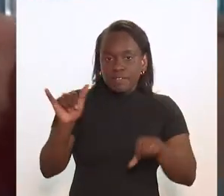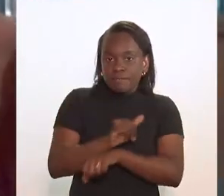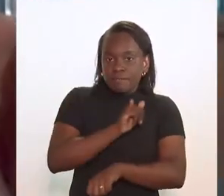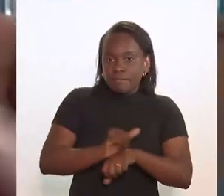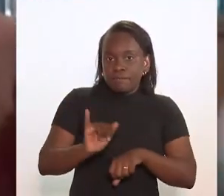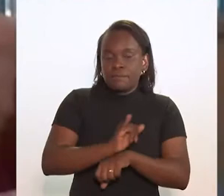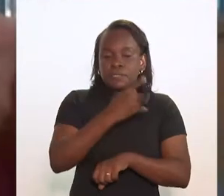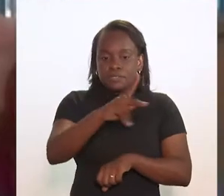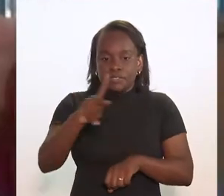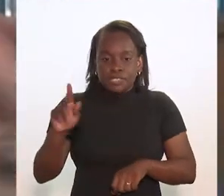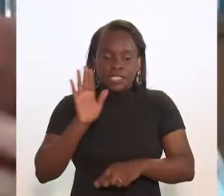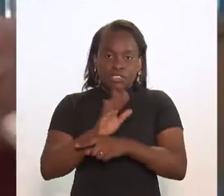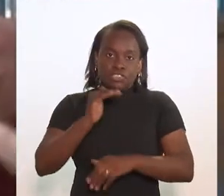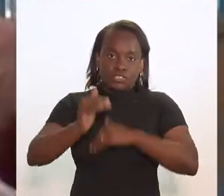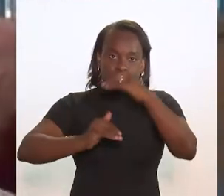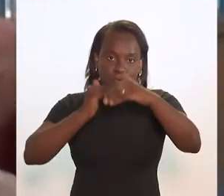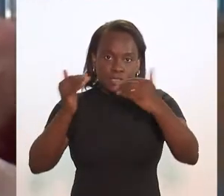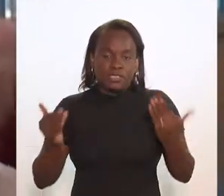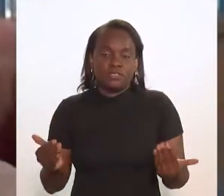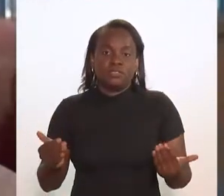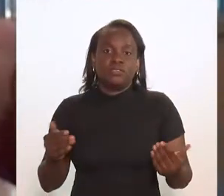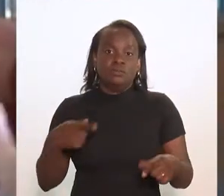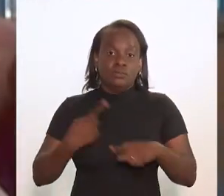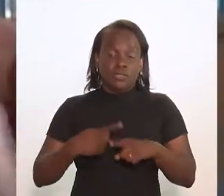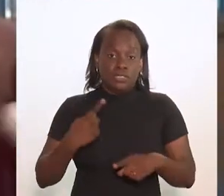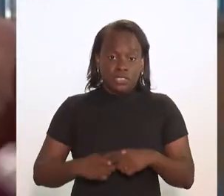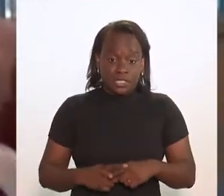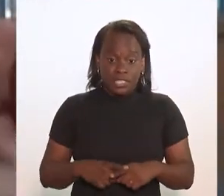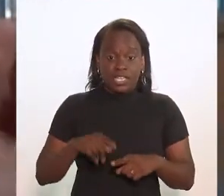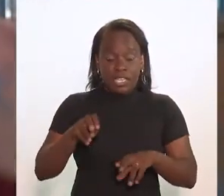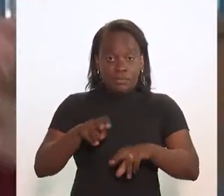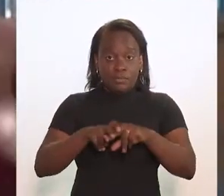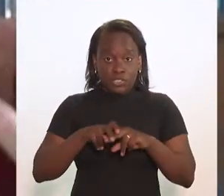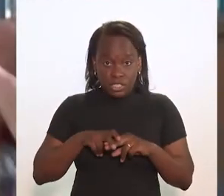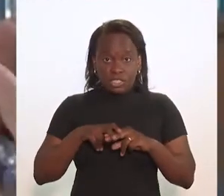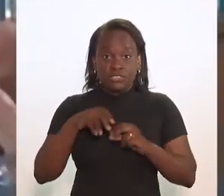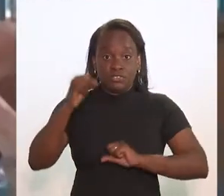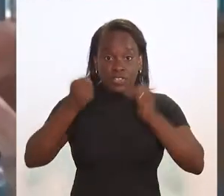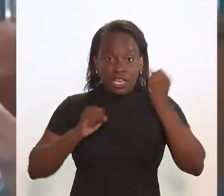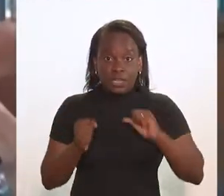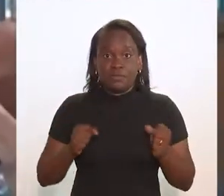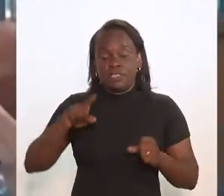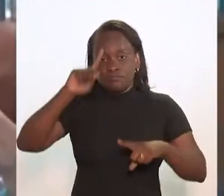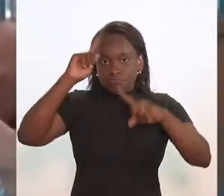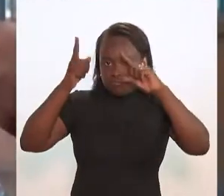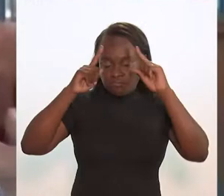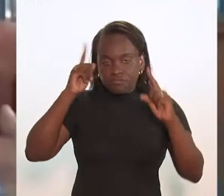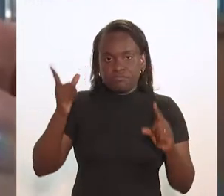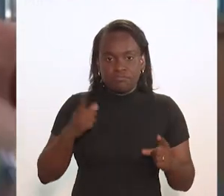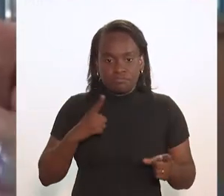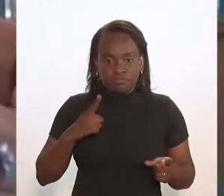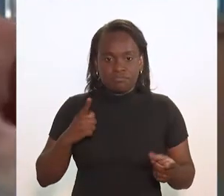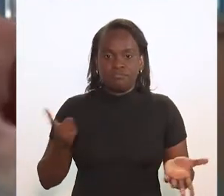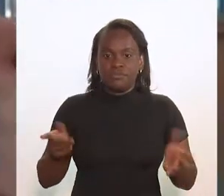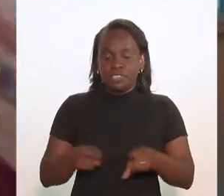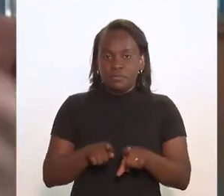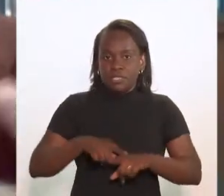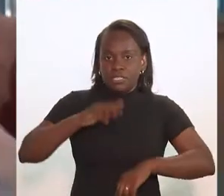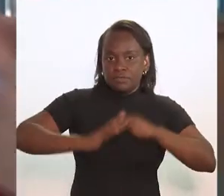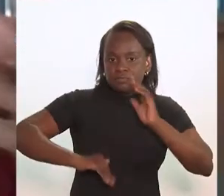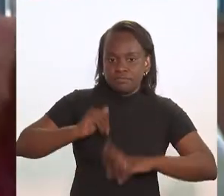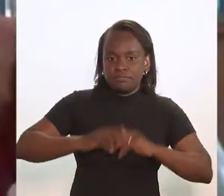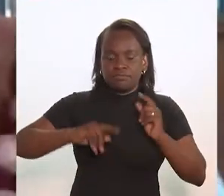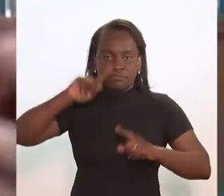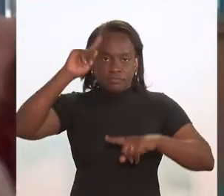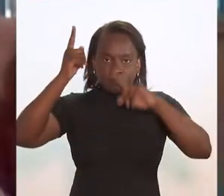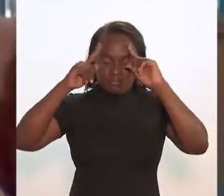suas estratégias de desenvolvimento, porque através das indústrias criativas, a questão do talento